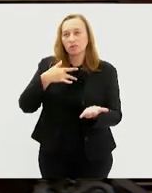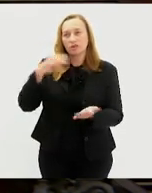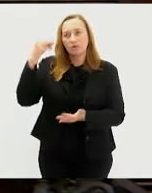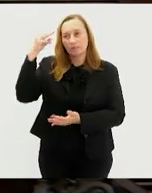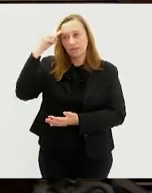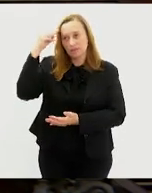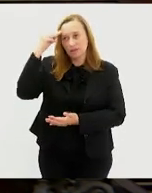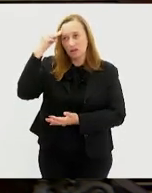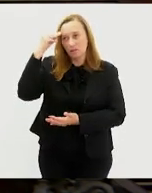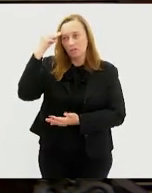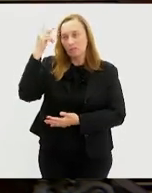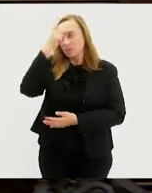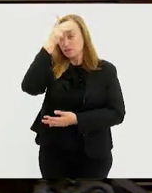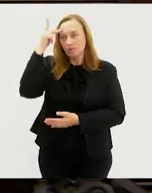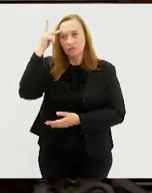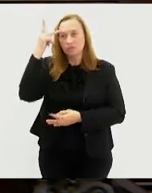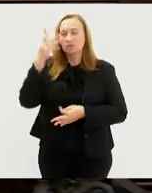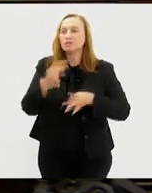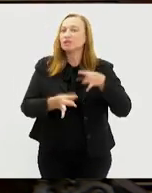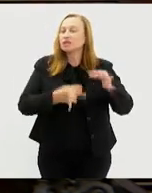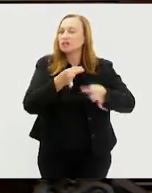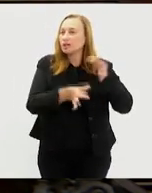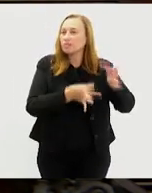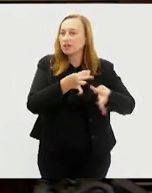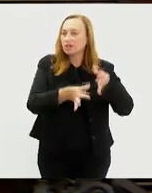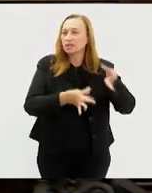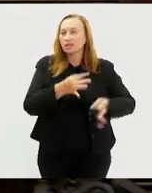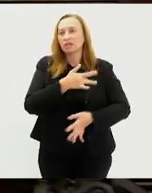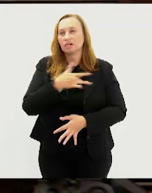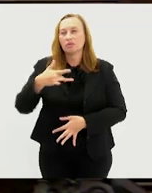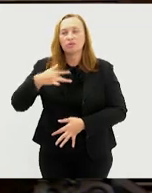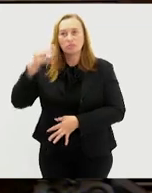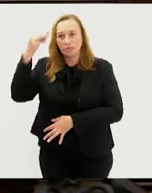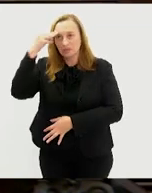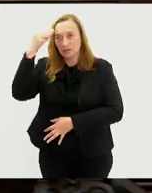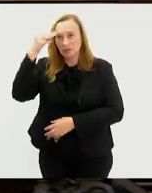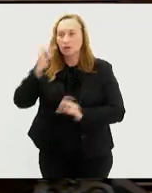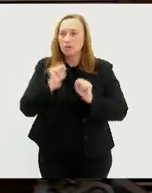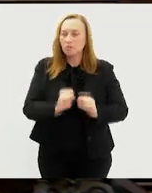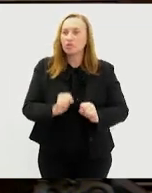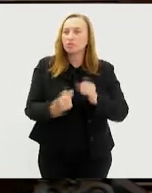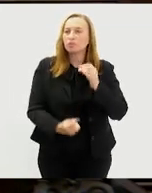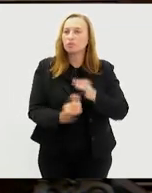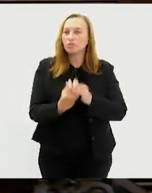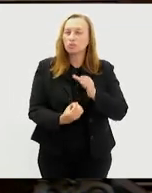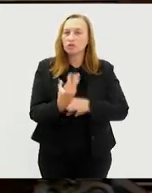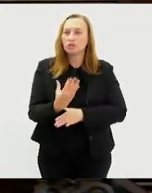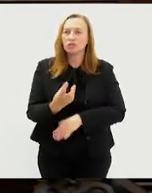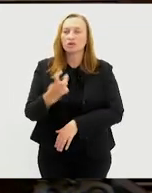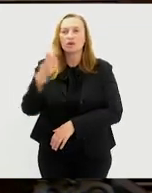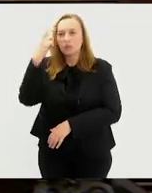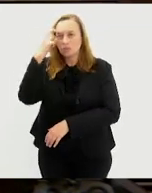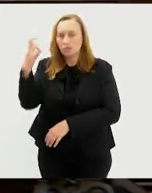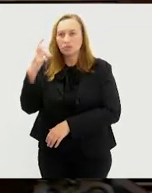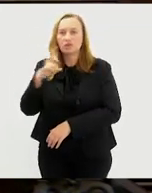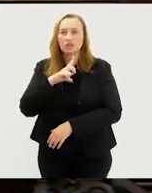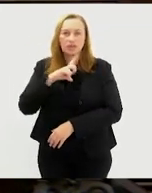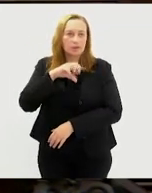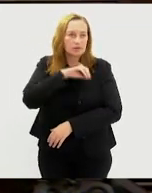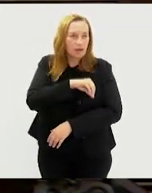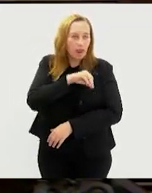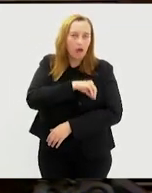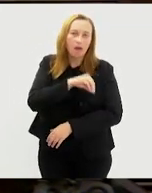as pessoas em tratamento na saúde mental possam produzir cultura possam ter renda possam